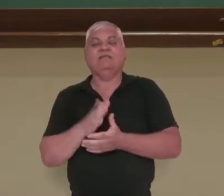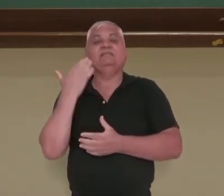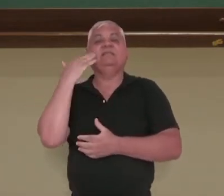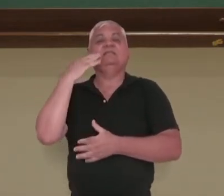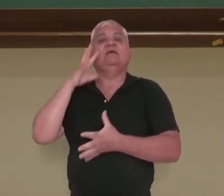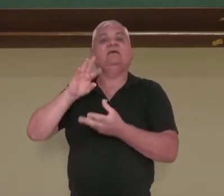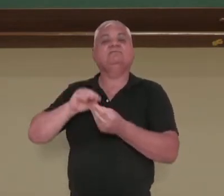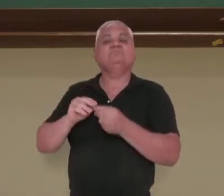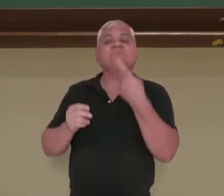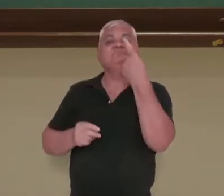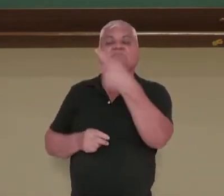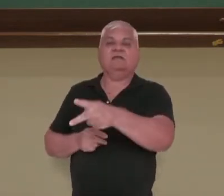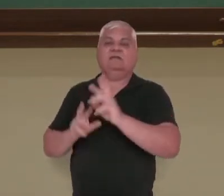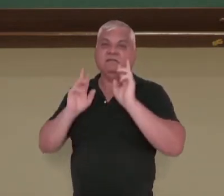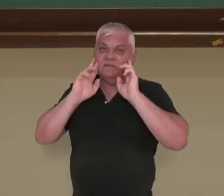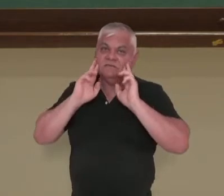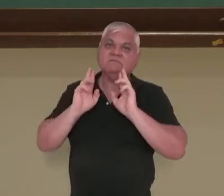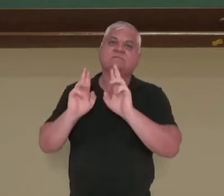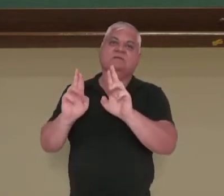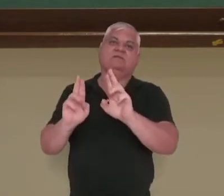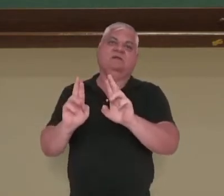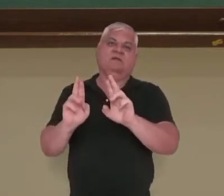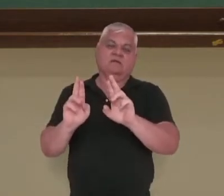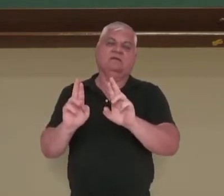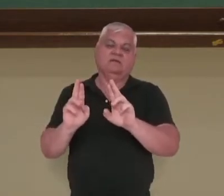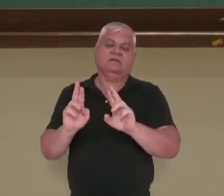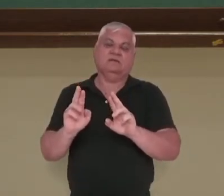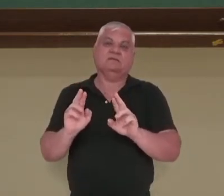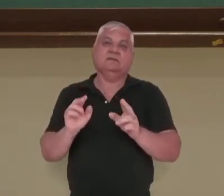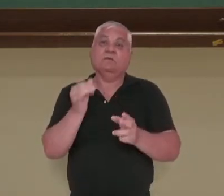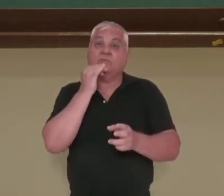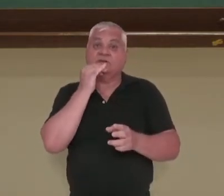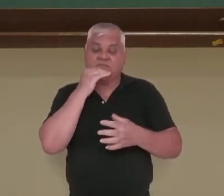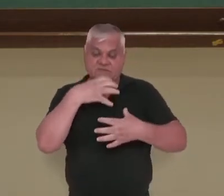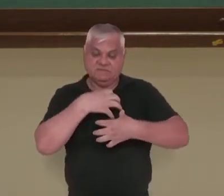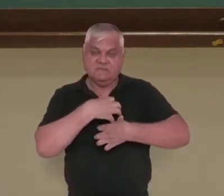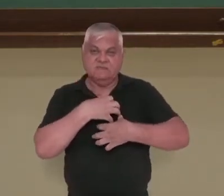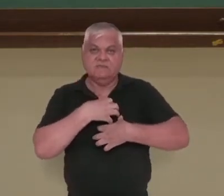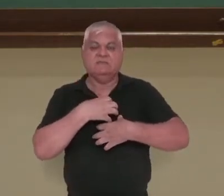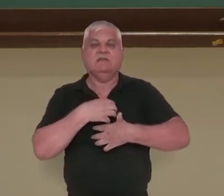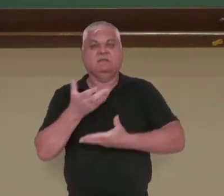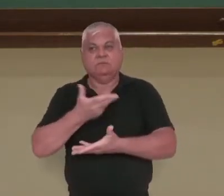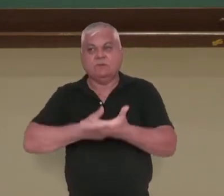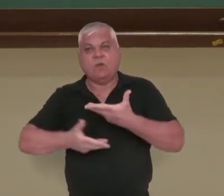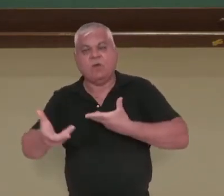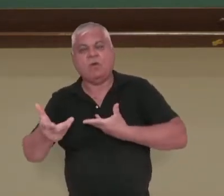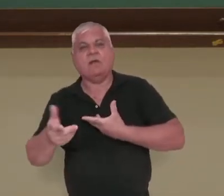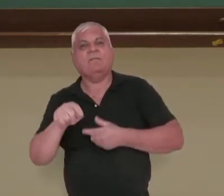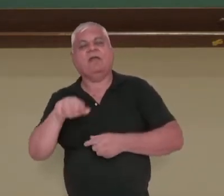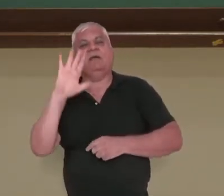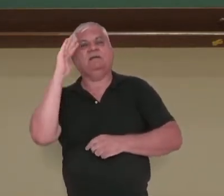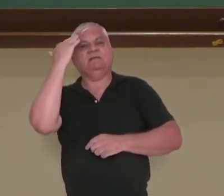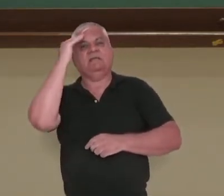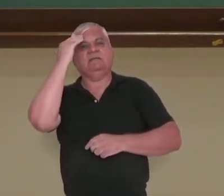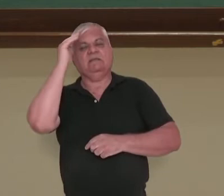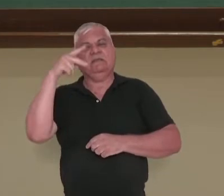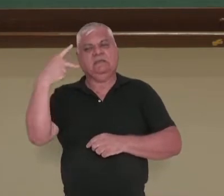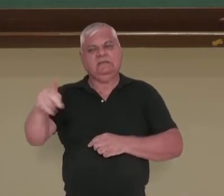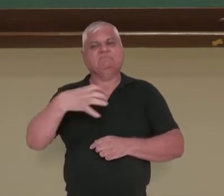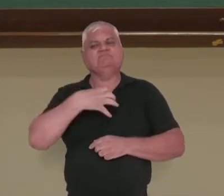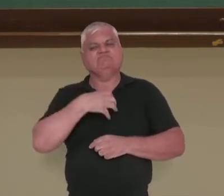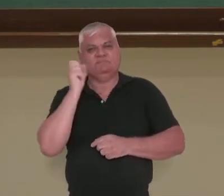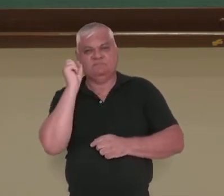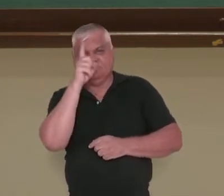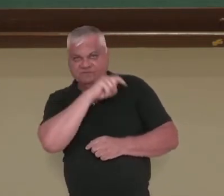o outro está vivendo, e conseguir ter esse sentimento de se ver no lugar do outro para entender as dificuldades que ele está